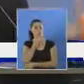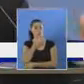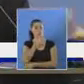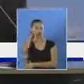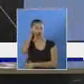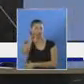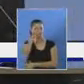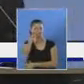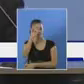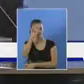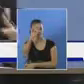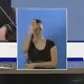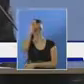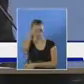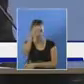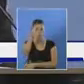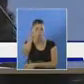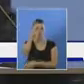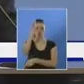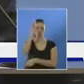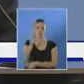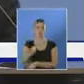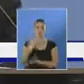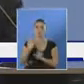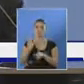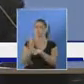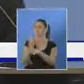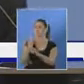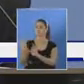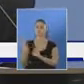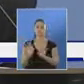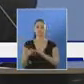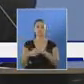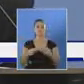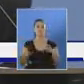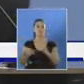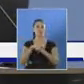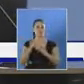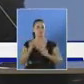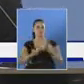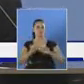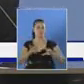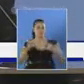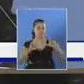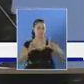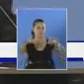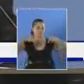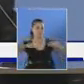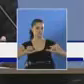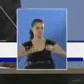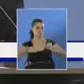cuidados expressados com o equipamento público e o equipamento escolar.